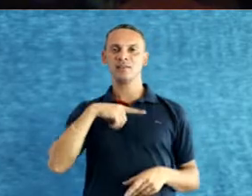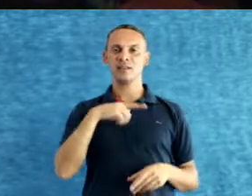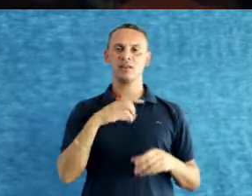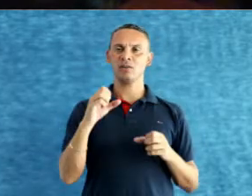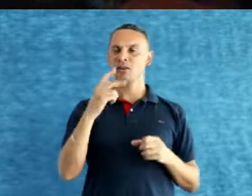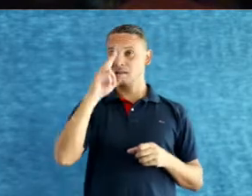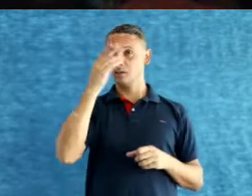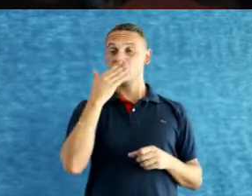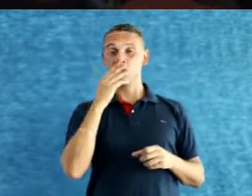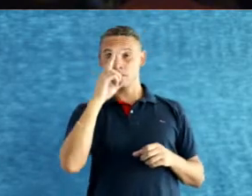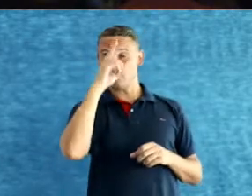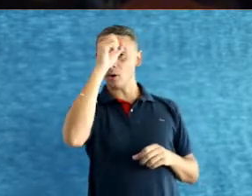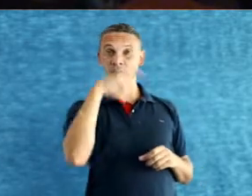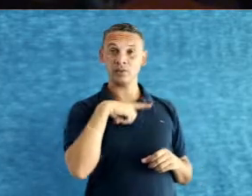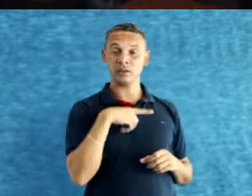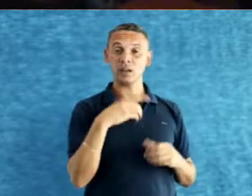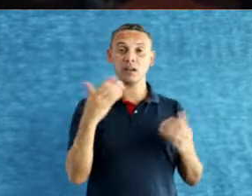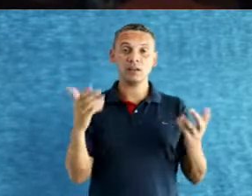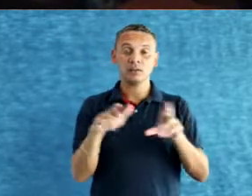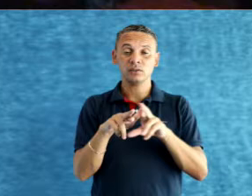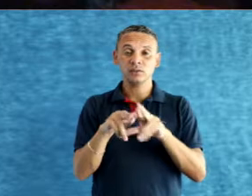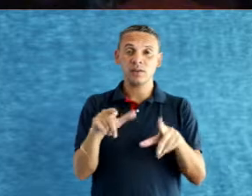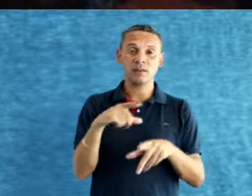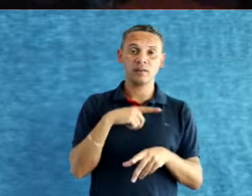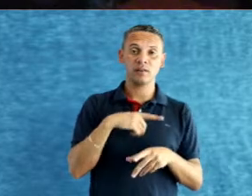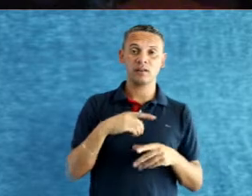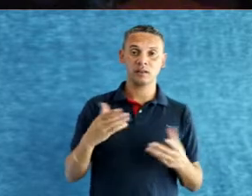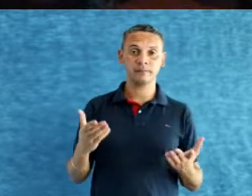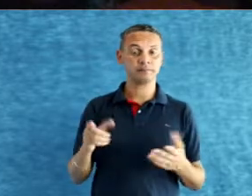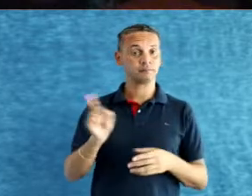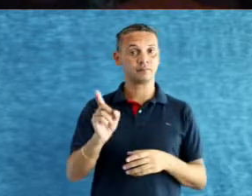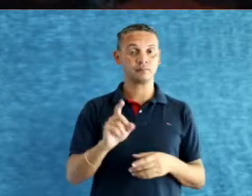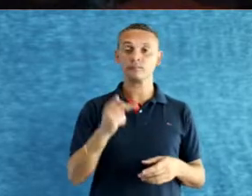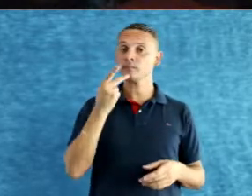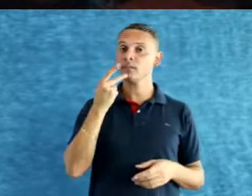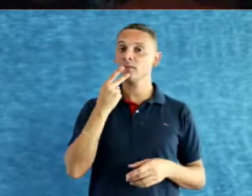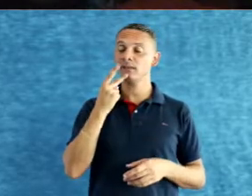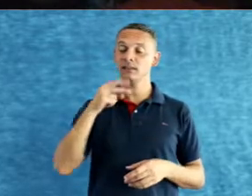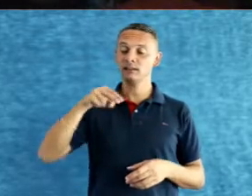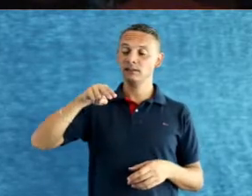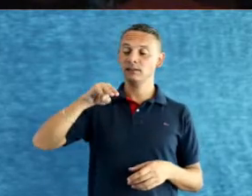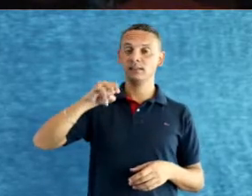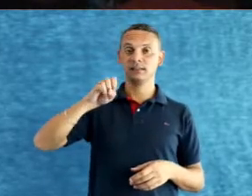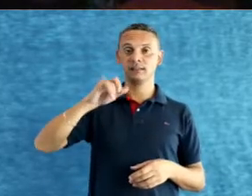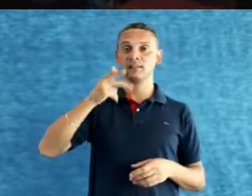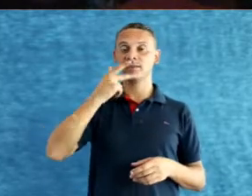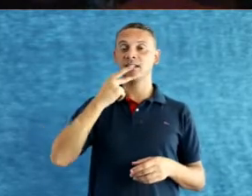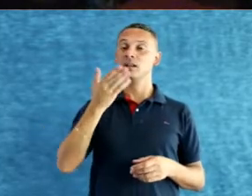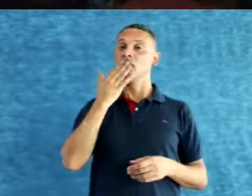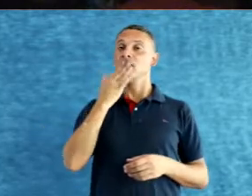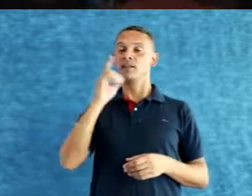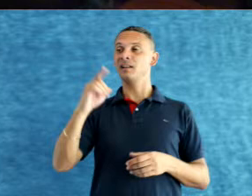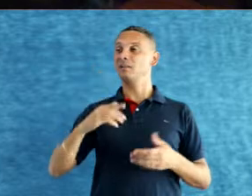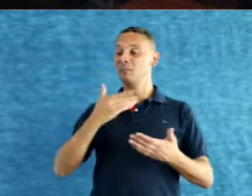imediatamente. Uma revolta praeira, querendo a independência do Nordeste, tá? Independência, Nunes Machado é o grande